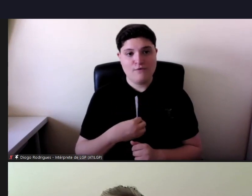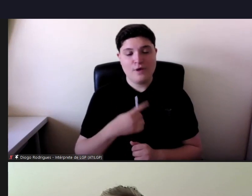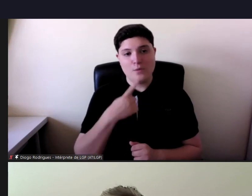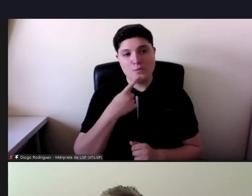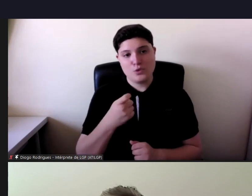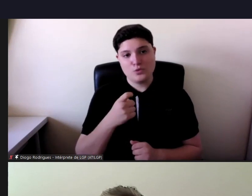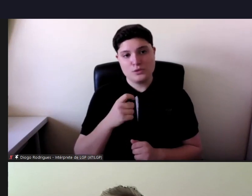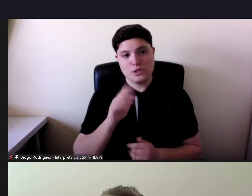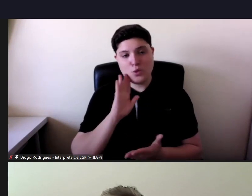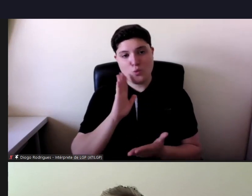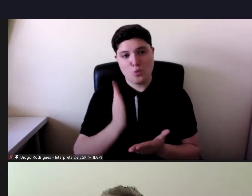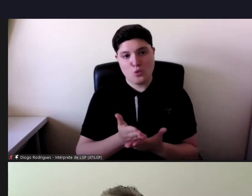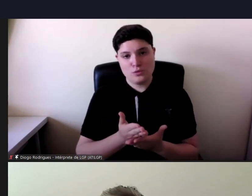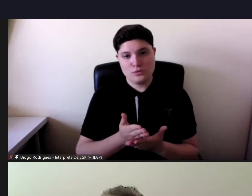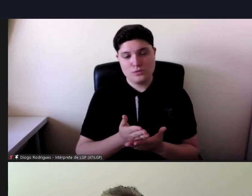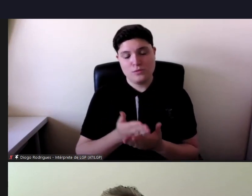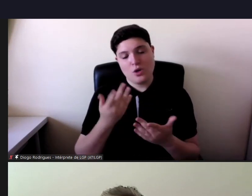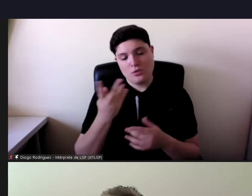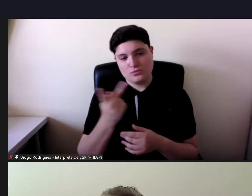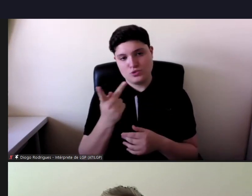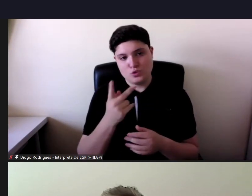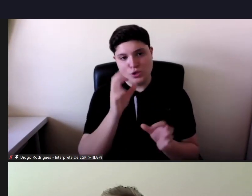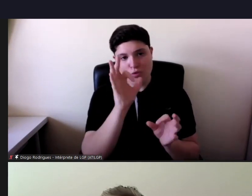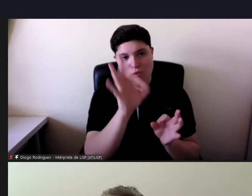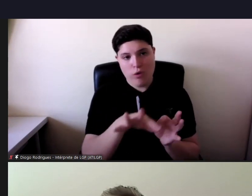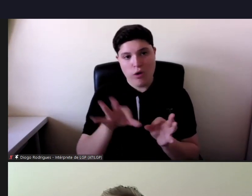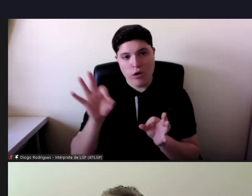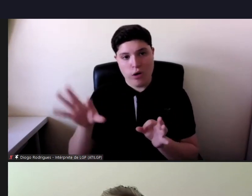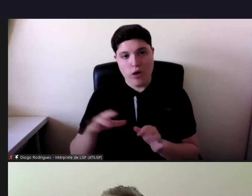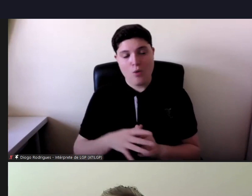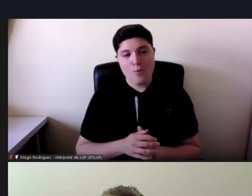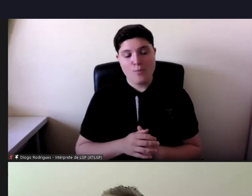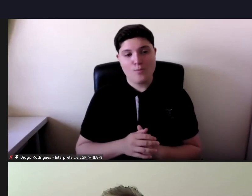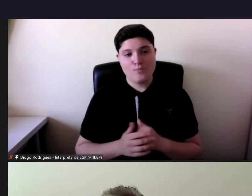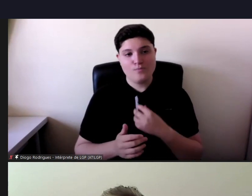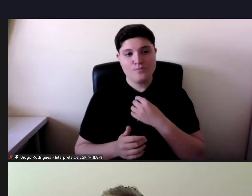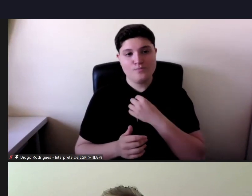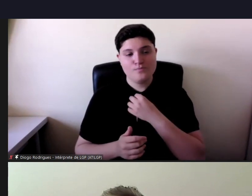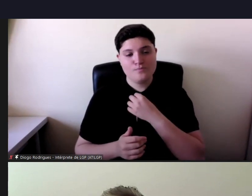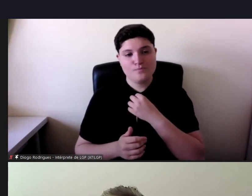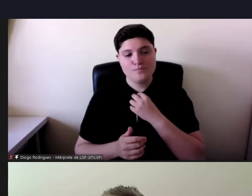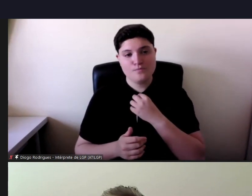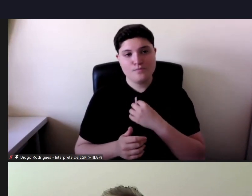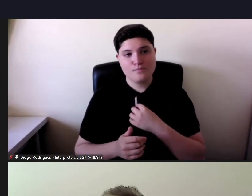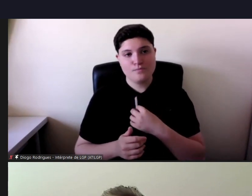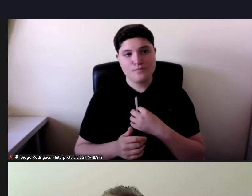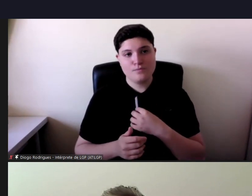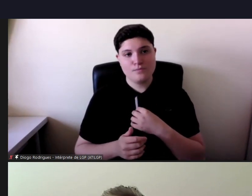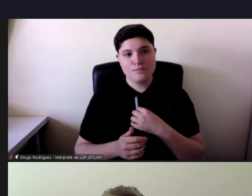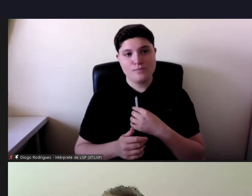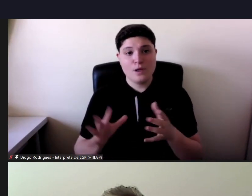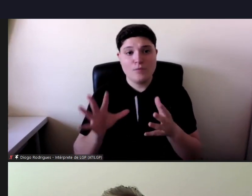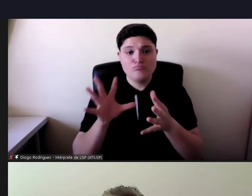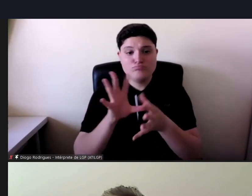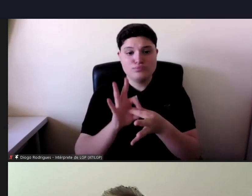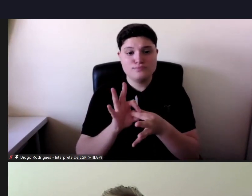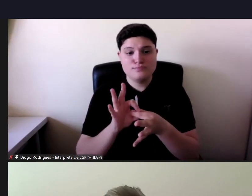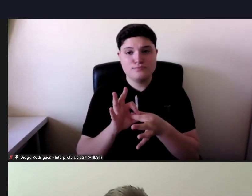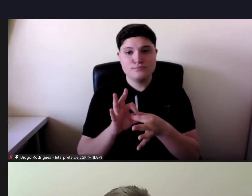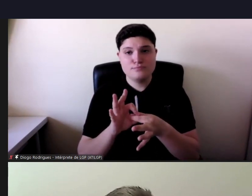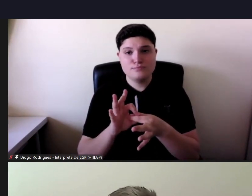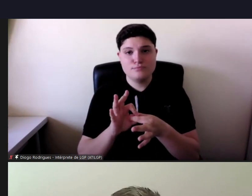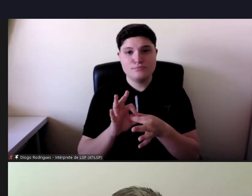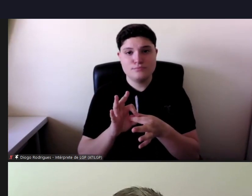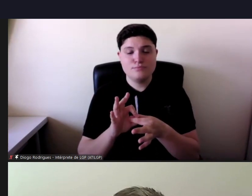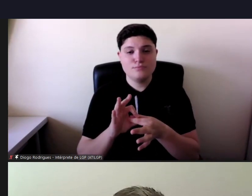bem identificados e bastante preocupantes, daquilo que são dos ODS, do Plano Ecológico